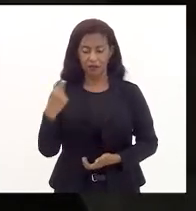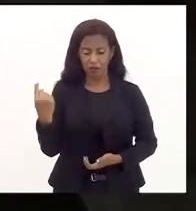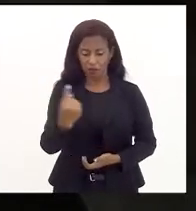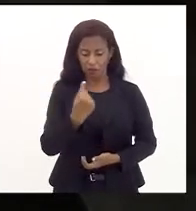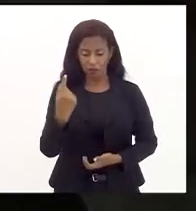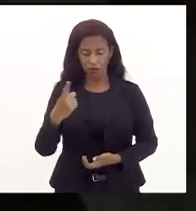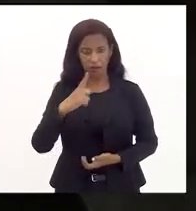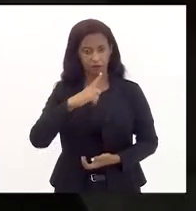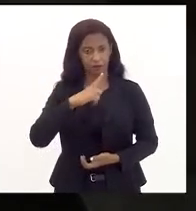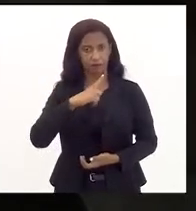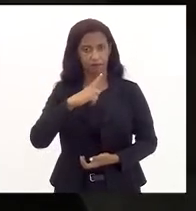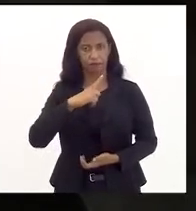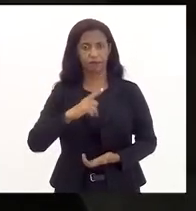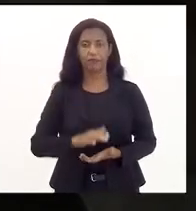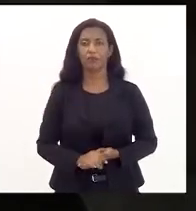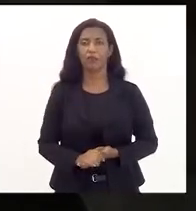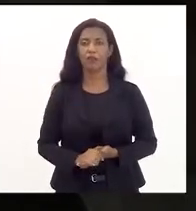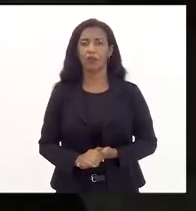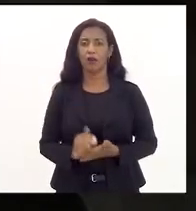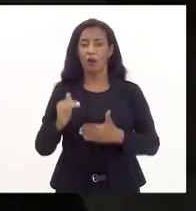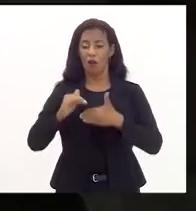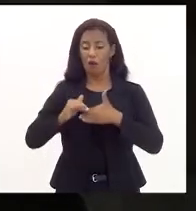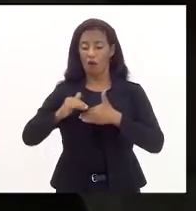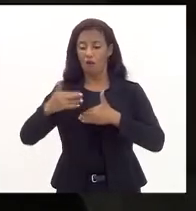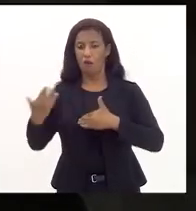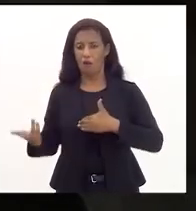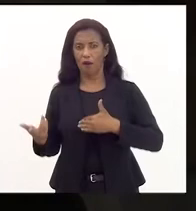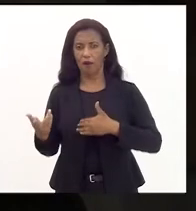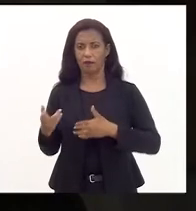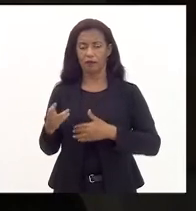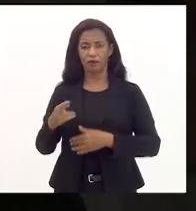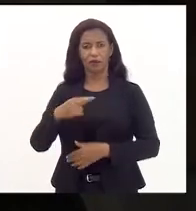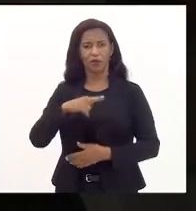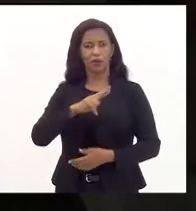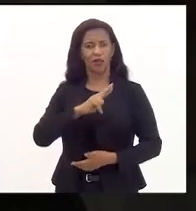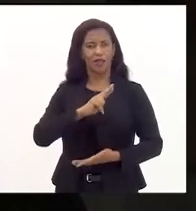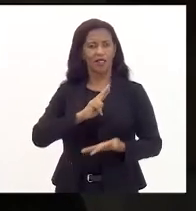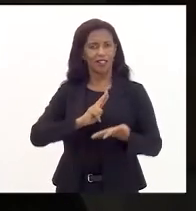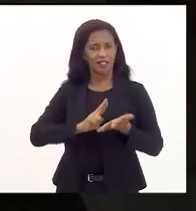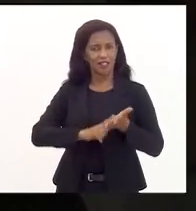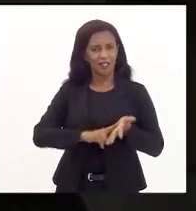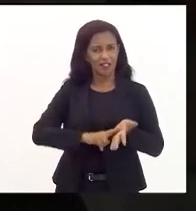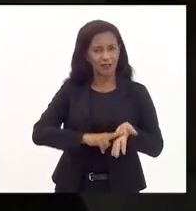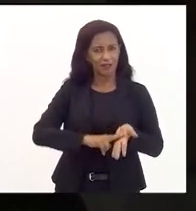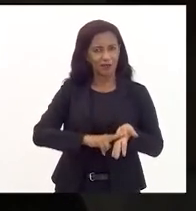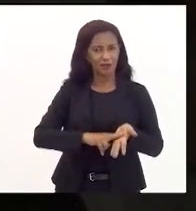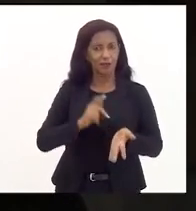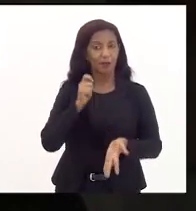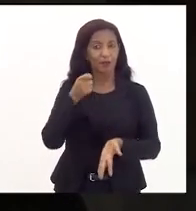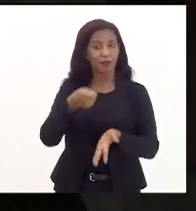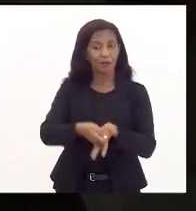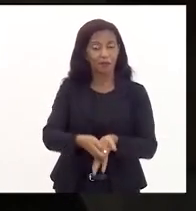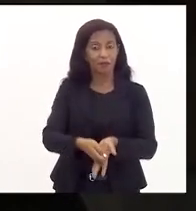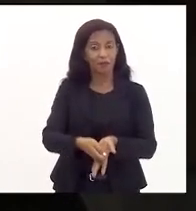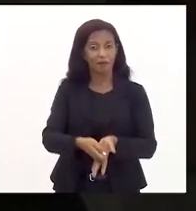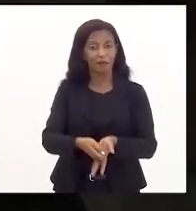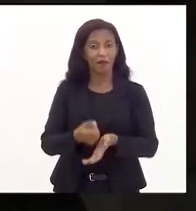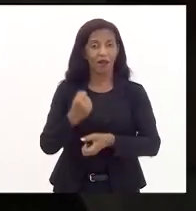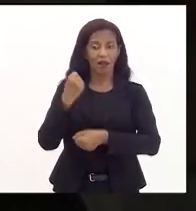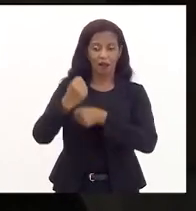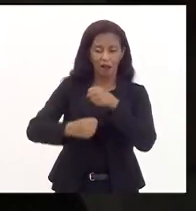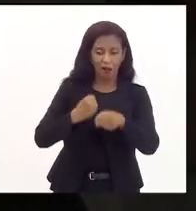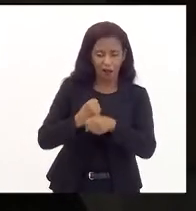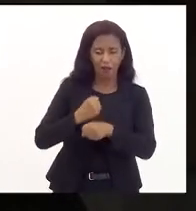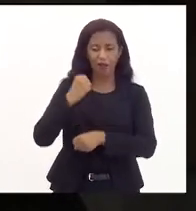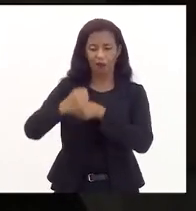tivermos fora do regime, nós temos que pagar, ano a ano,